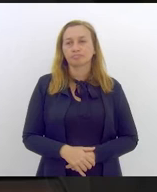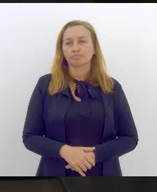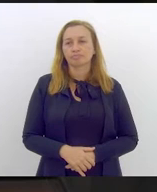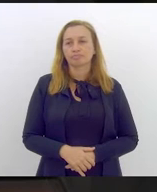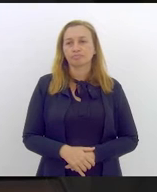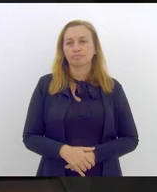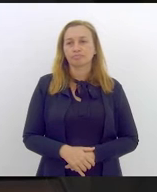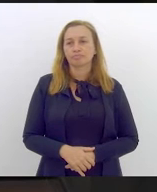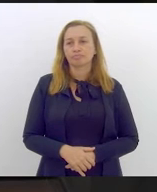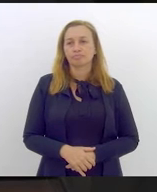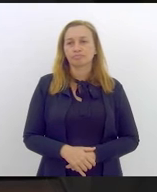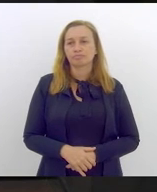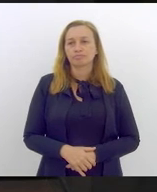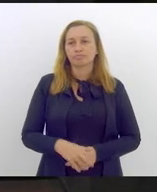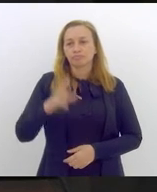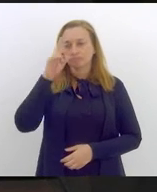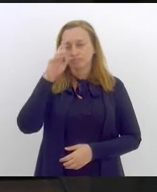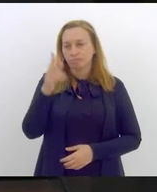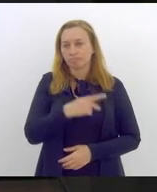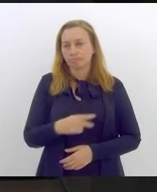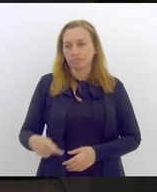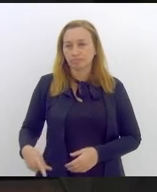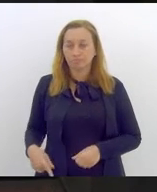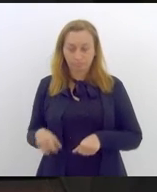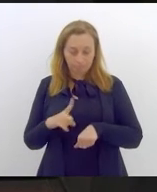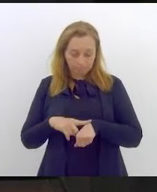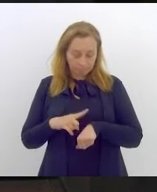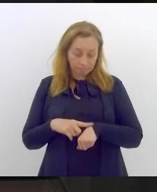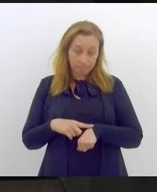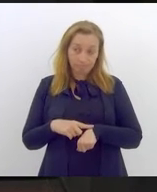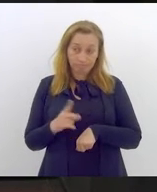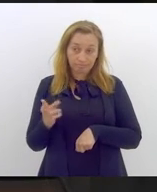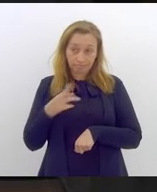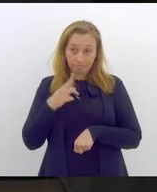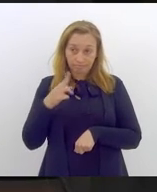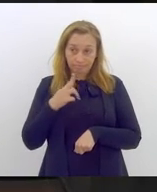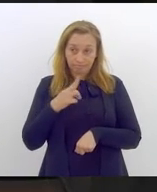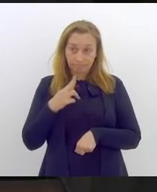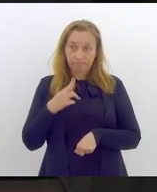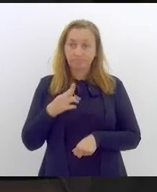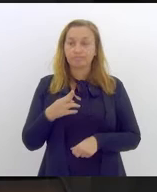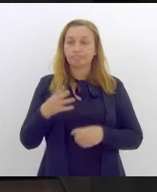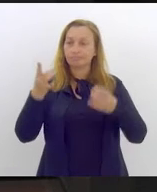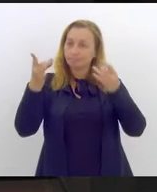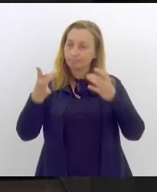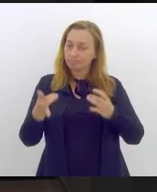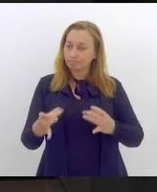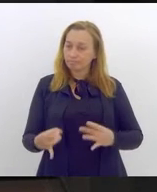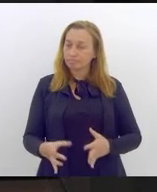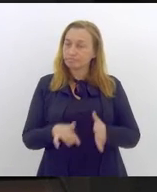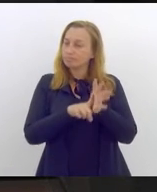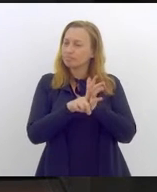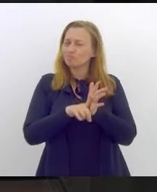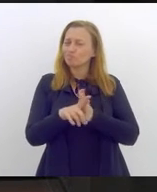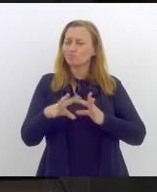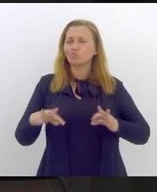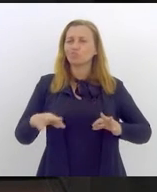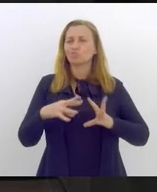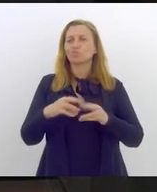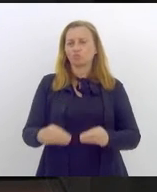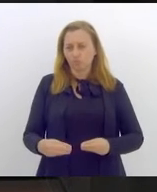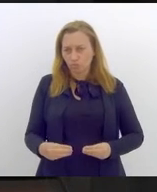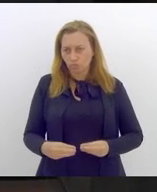e finalmente seu presidente porque o tempo é escasso para fazer todas as análises numéricas